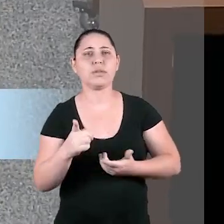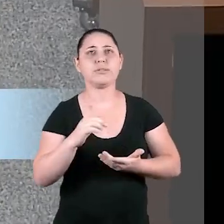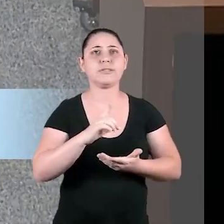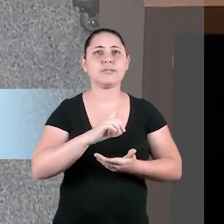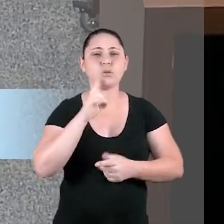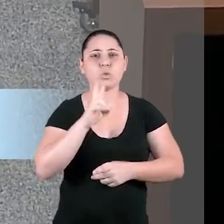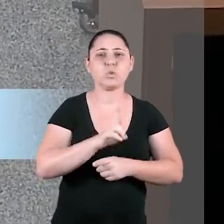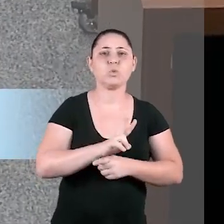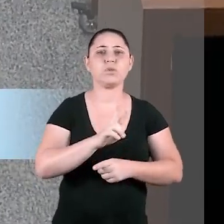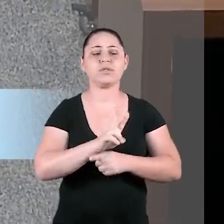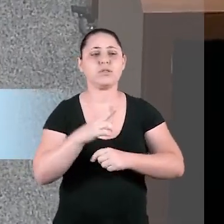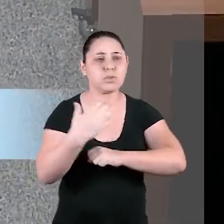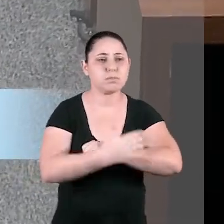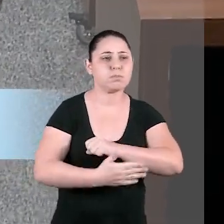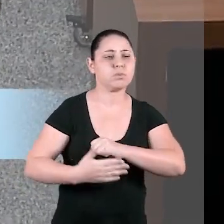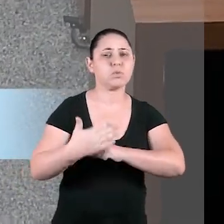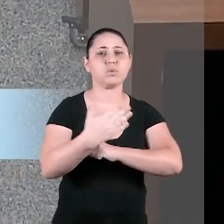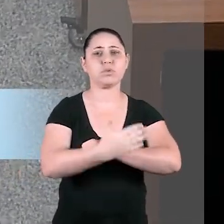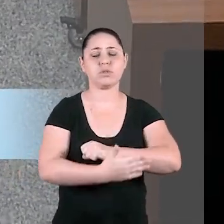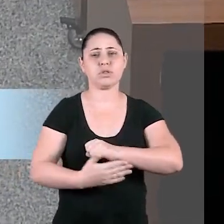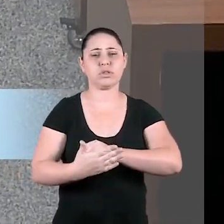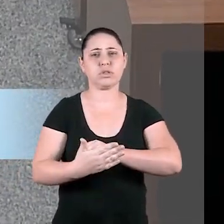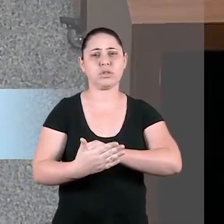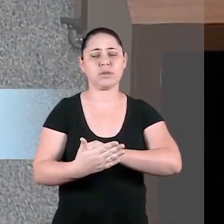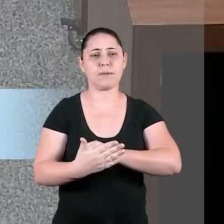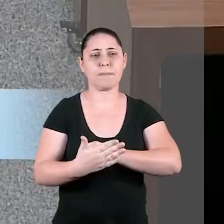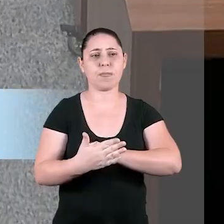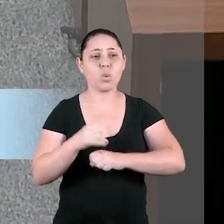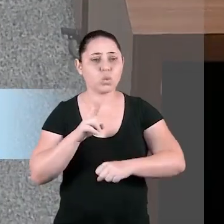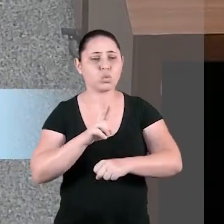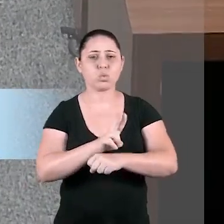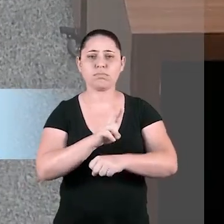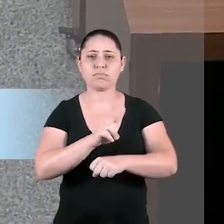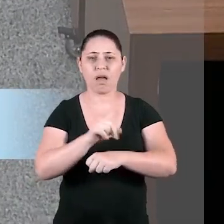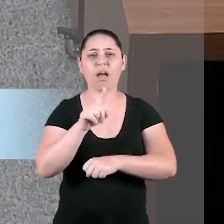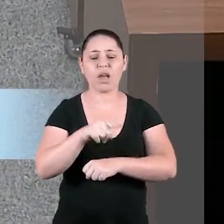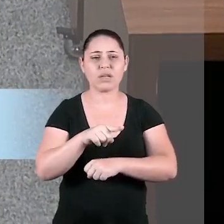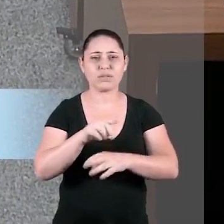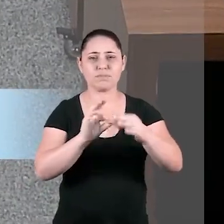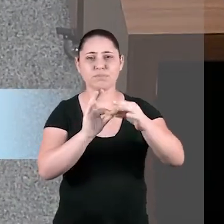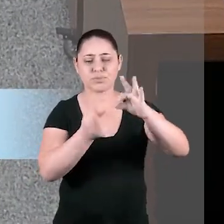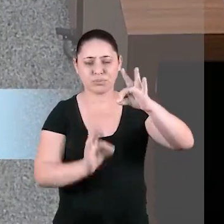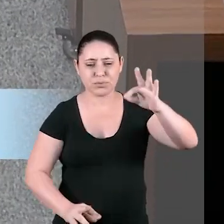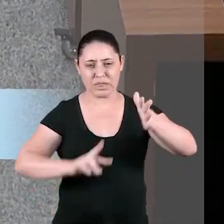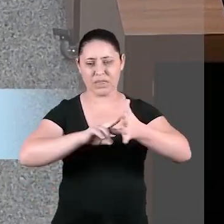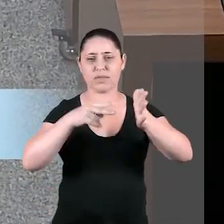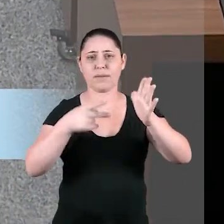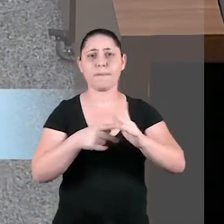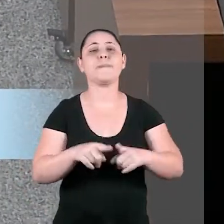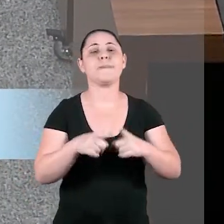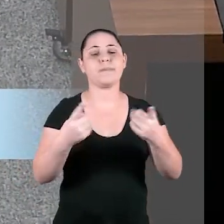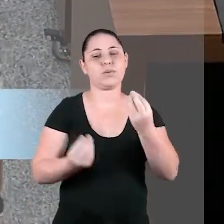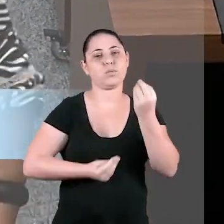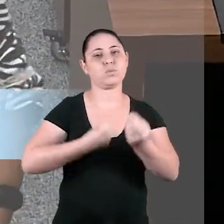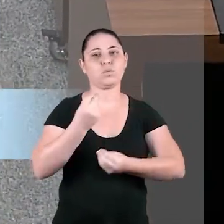são os cuidados de proteger. Os cuidados paliativos, é bem extensa essa